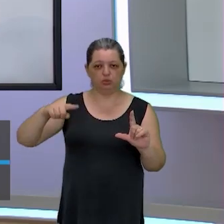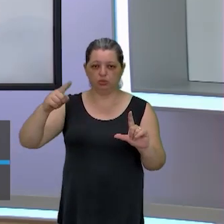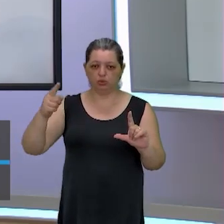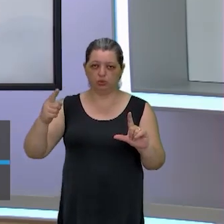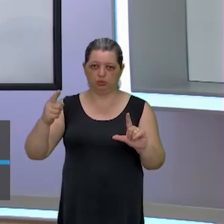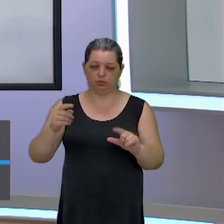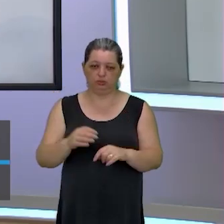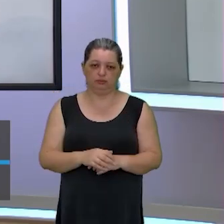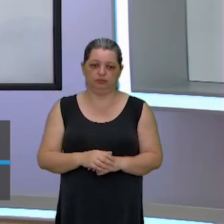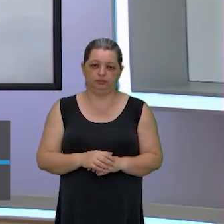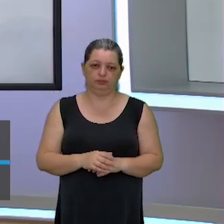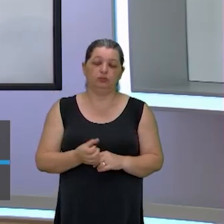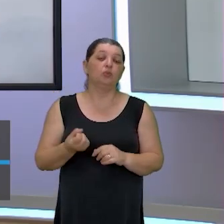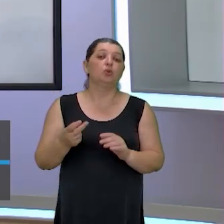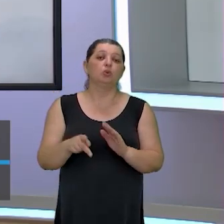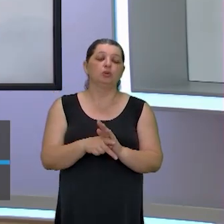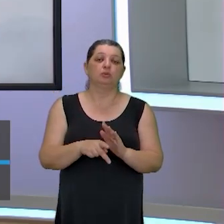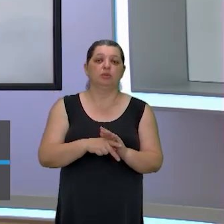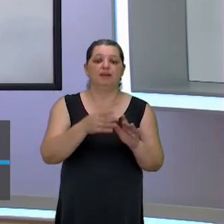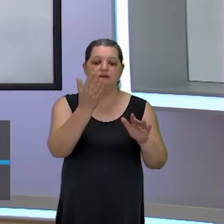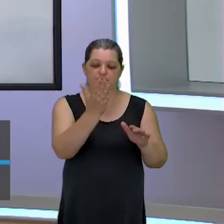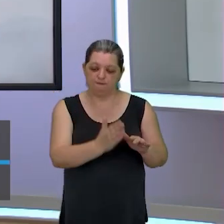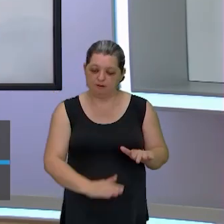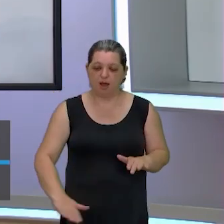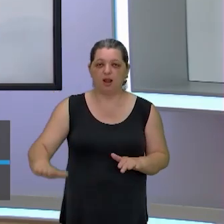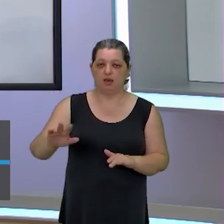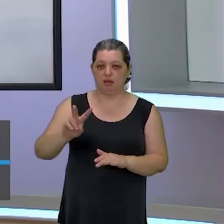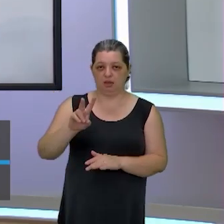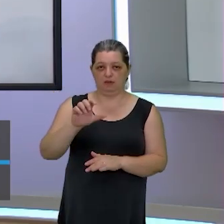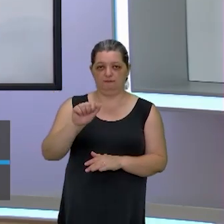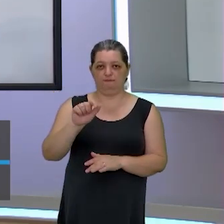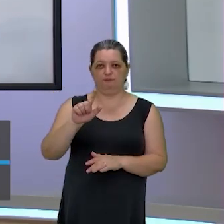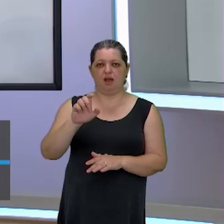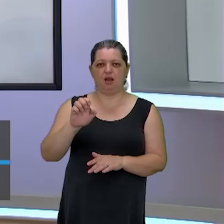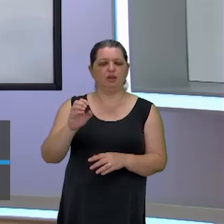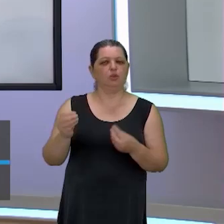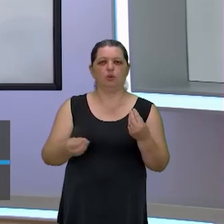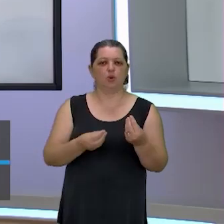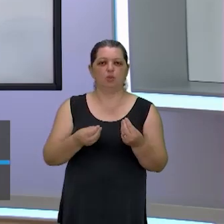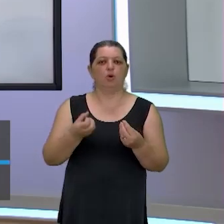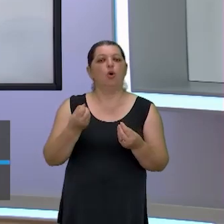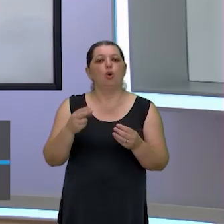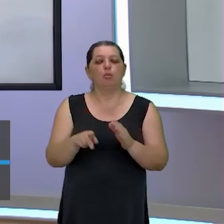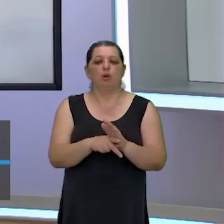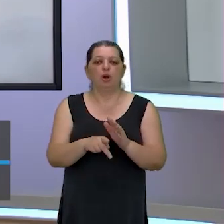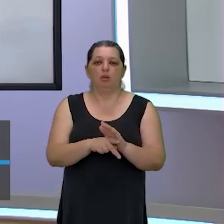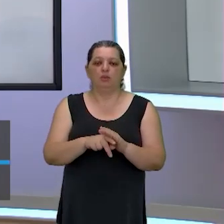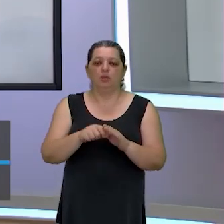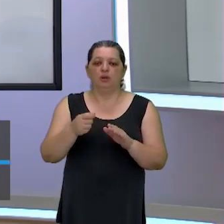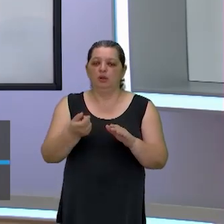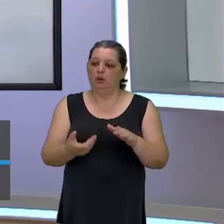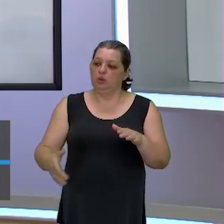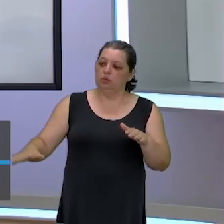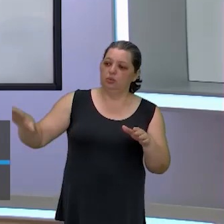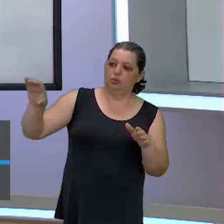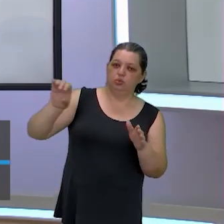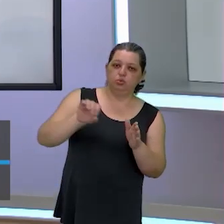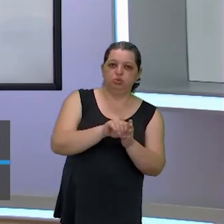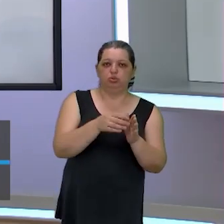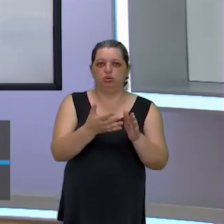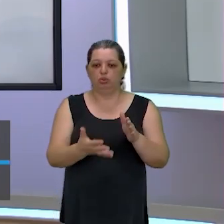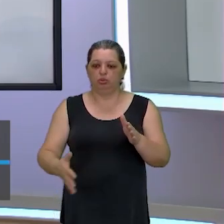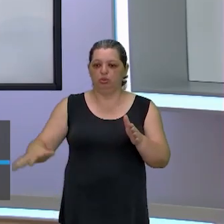e com Vale se você vai ver depois como que você mede o comprimento de onda período